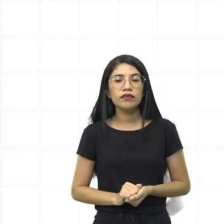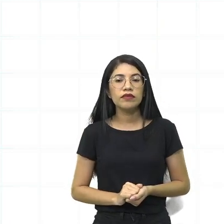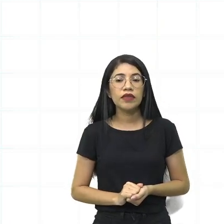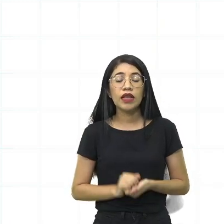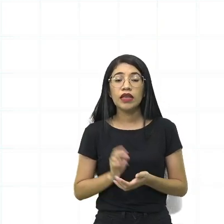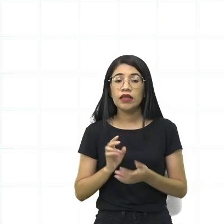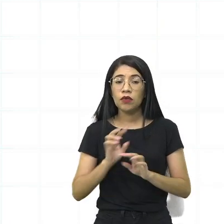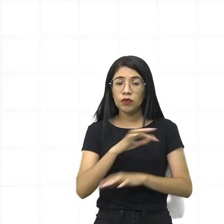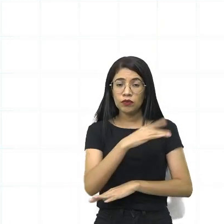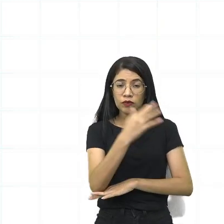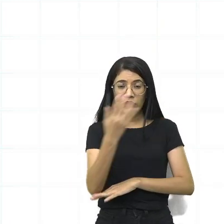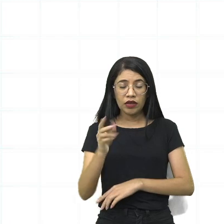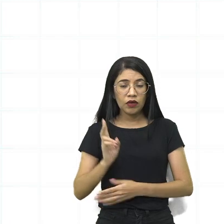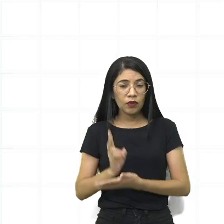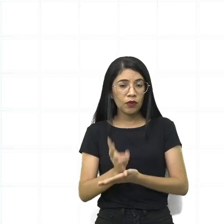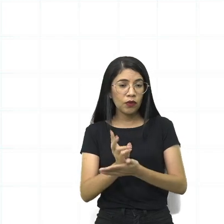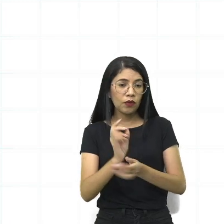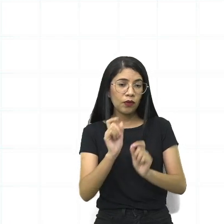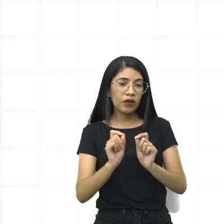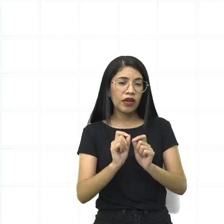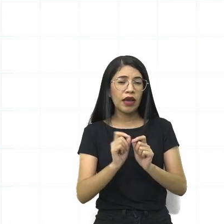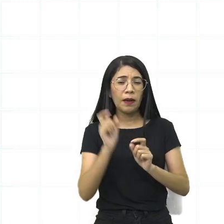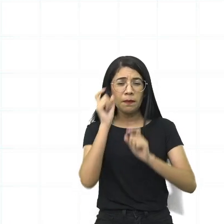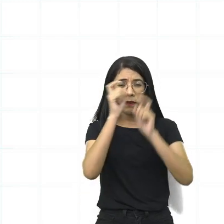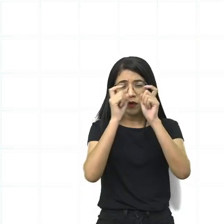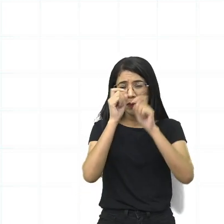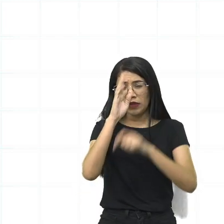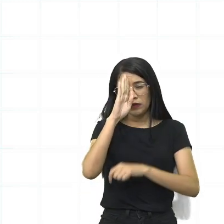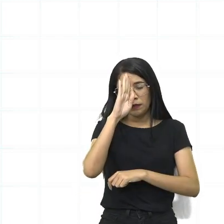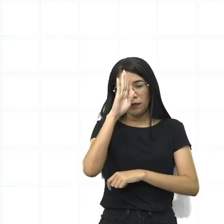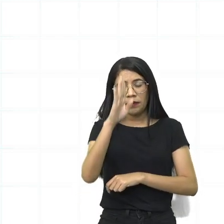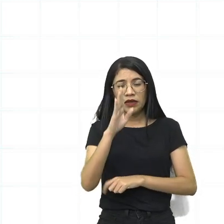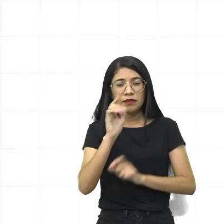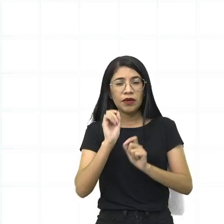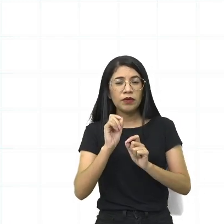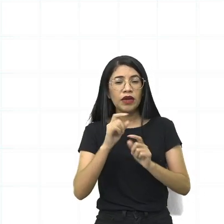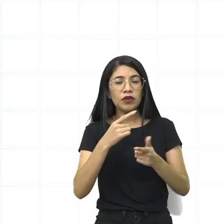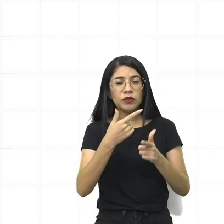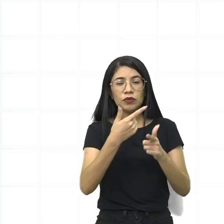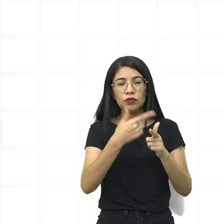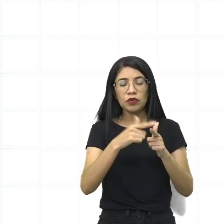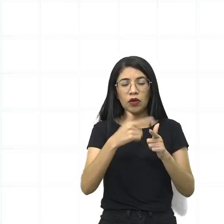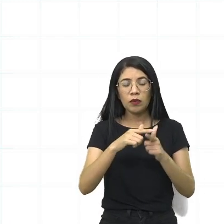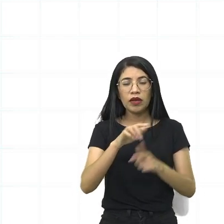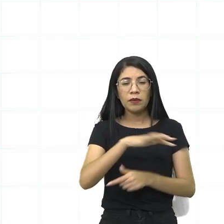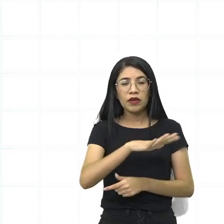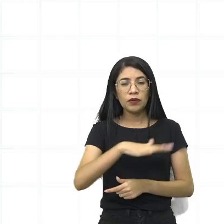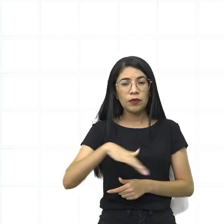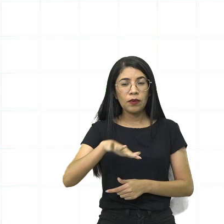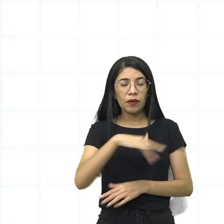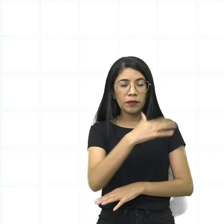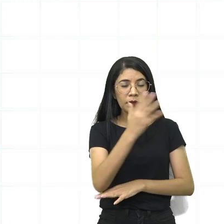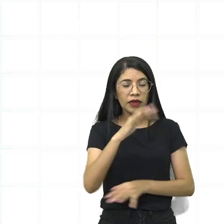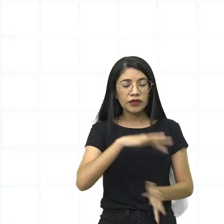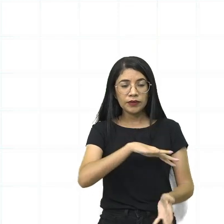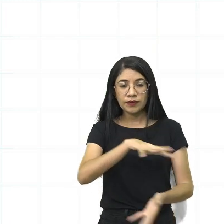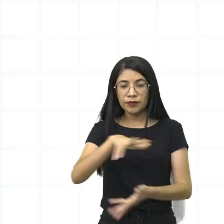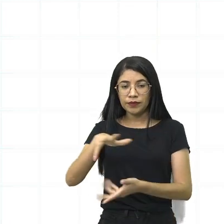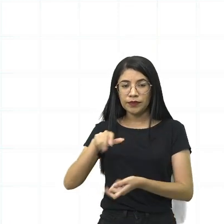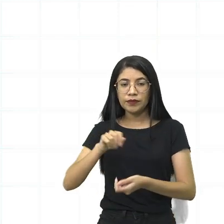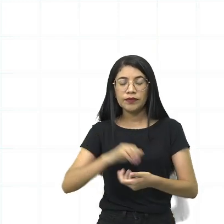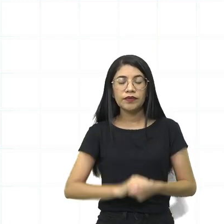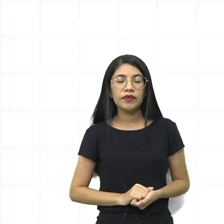Amazônia continua sendo uma das maiores preocupações ambientais globais.